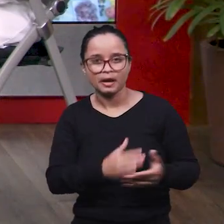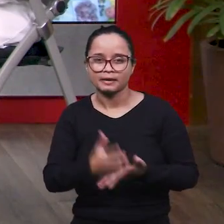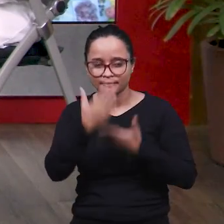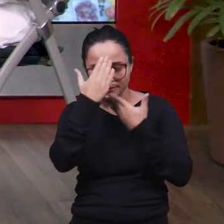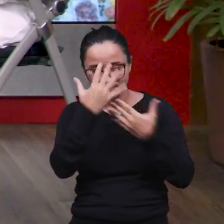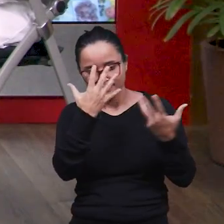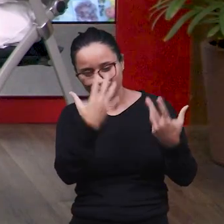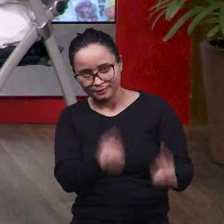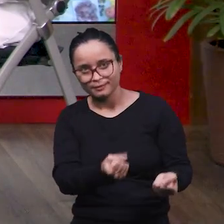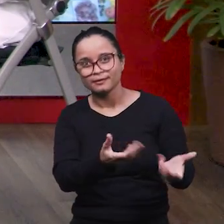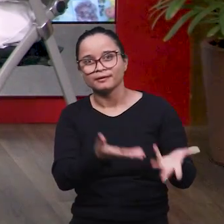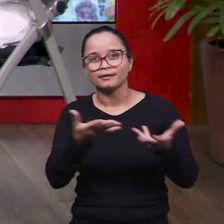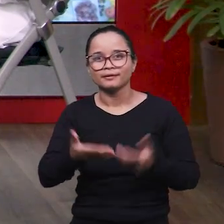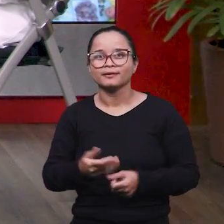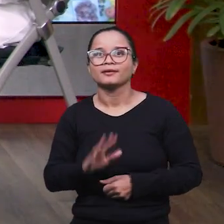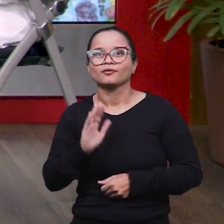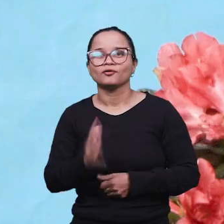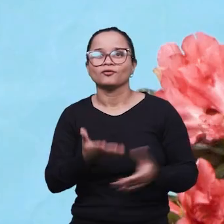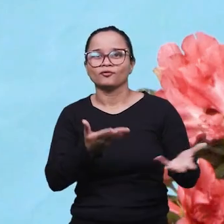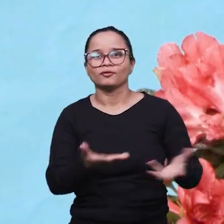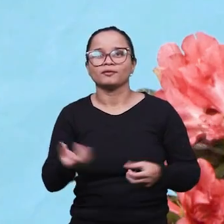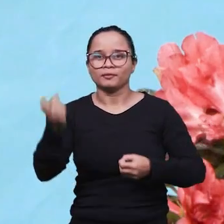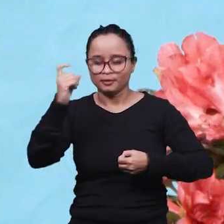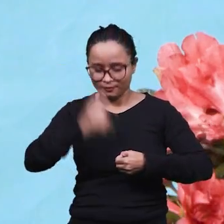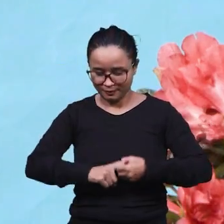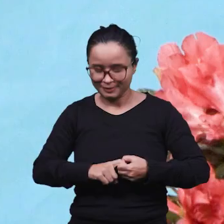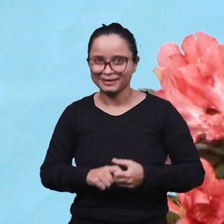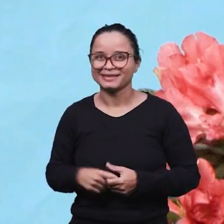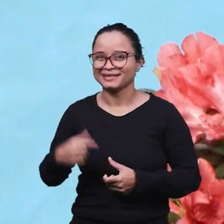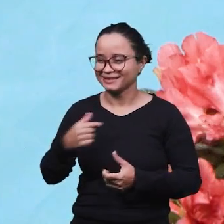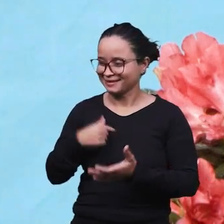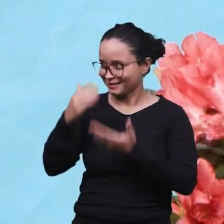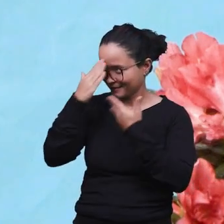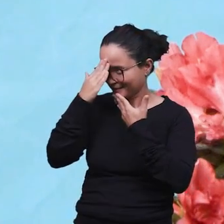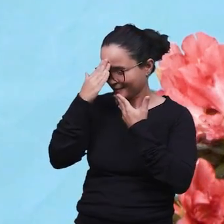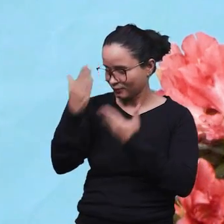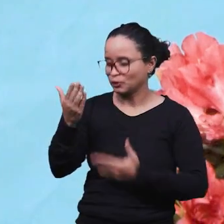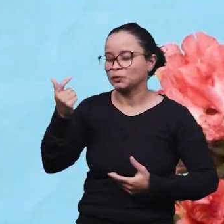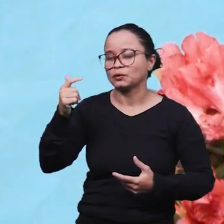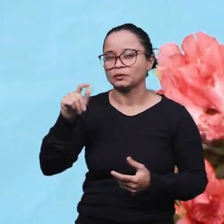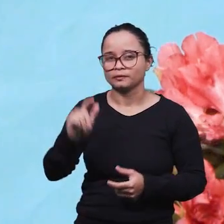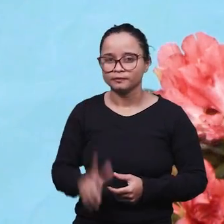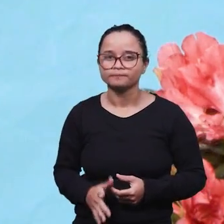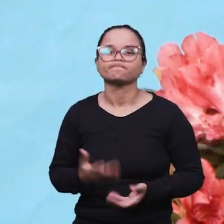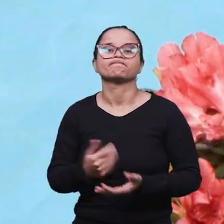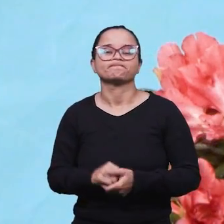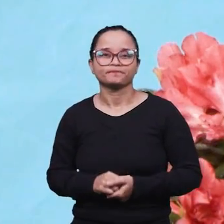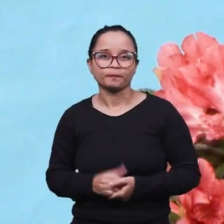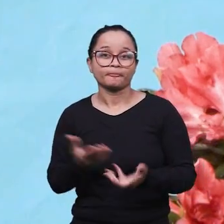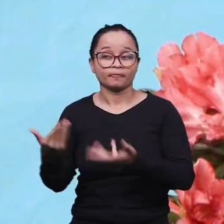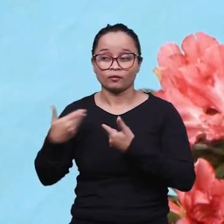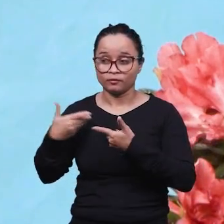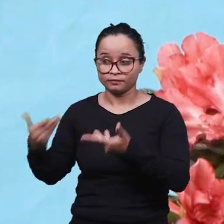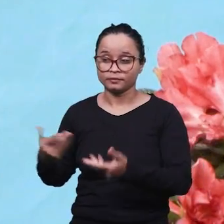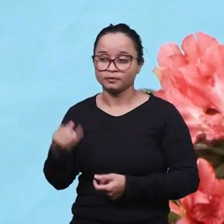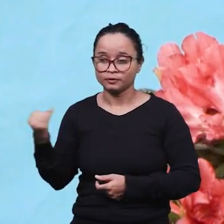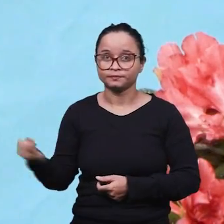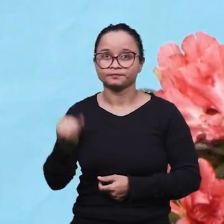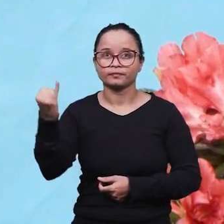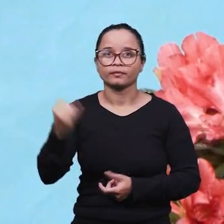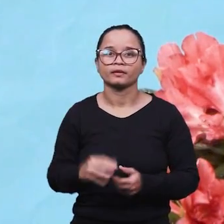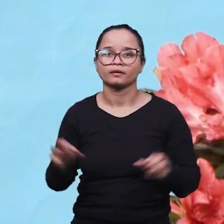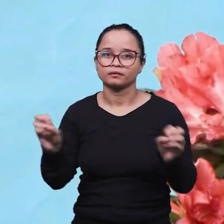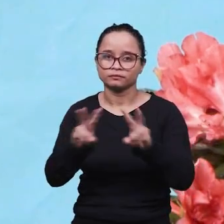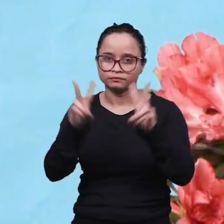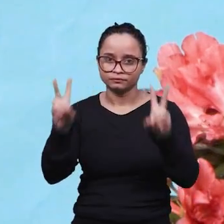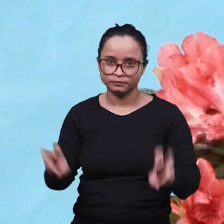já está convidada para voltar de novo. Eu que agradeço, Bruna, mais uma vez o convite, né? Foi muito importante estar aqui abordando esse tema